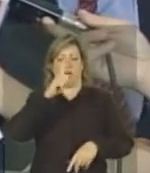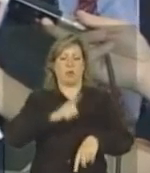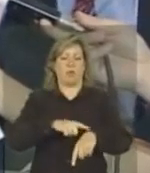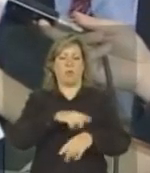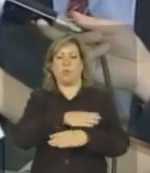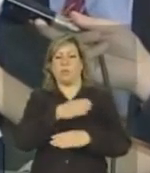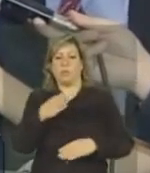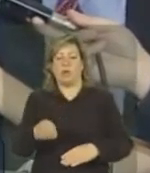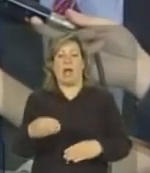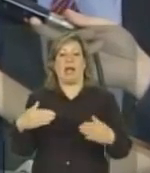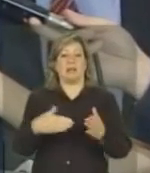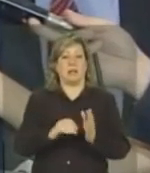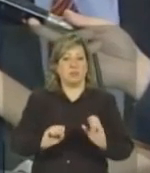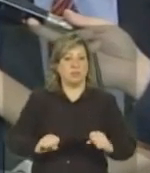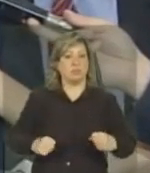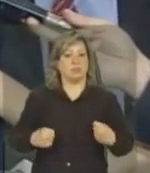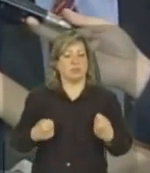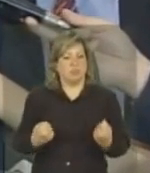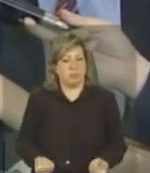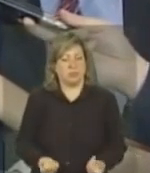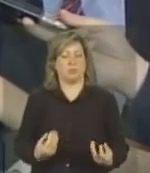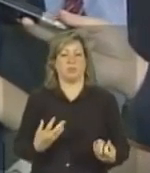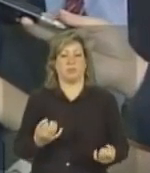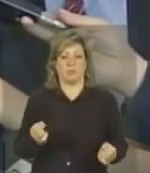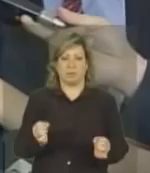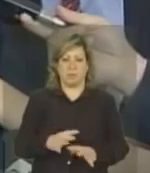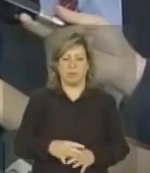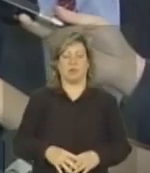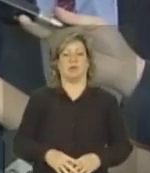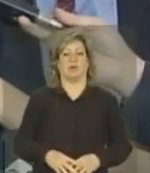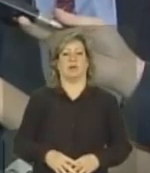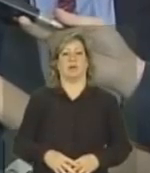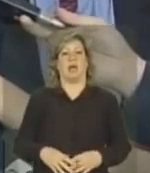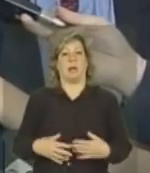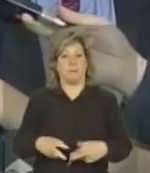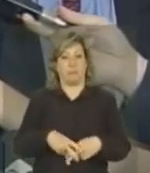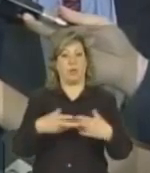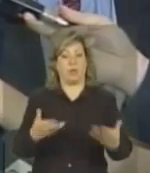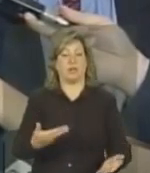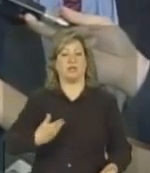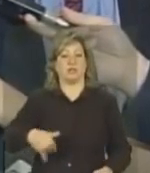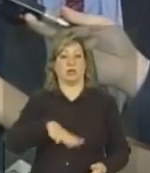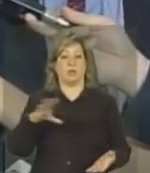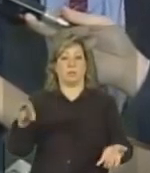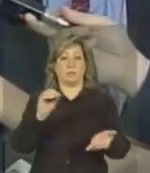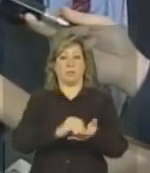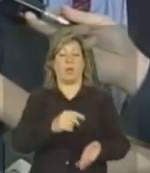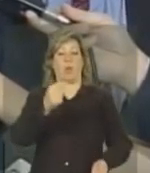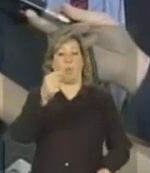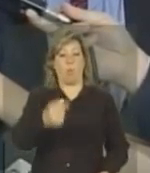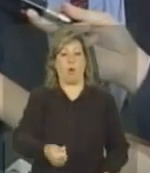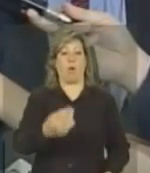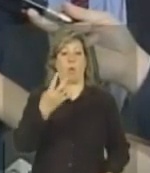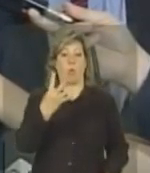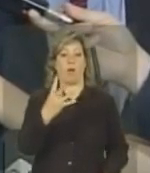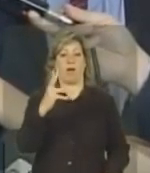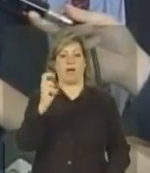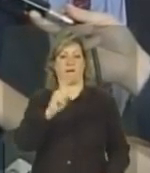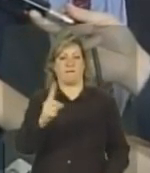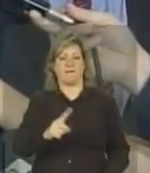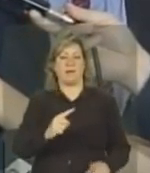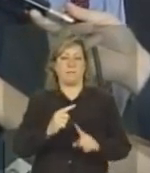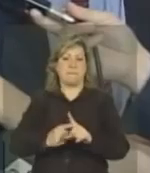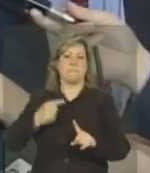internação até ser estabilizado clinicamente. Por isso que nós estamos colocando quase 4 vezes